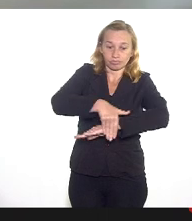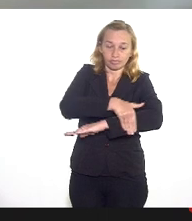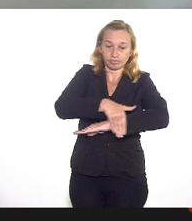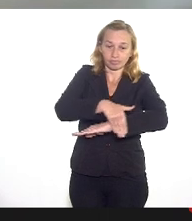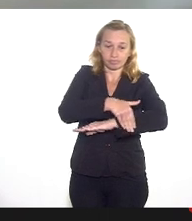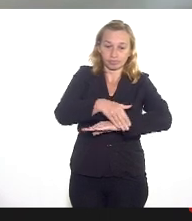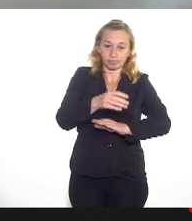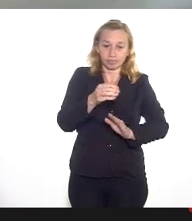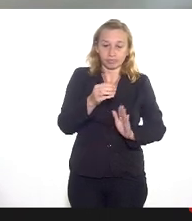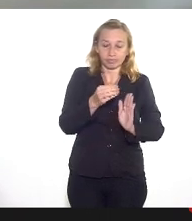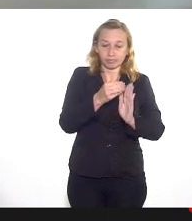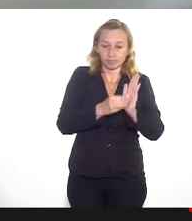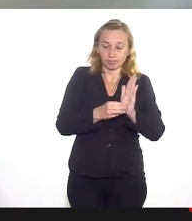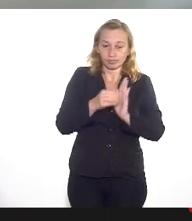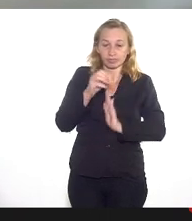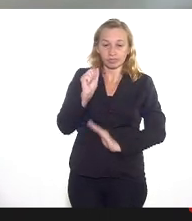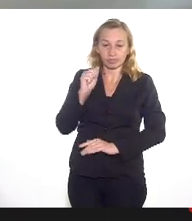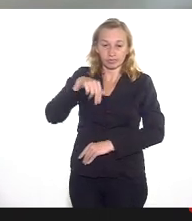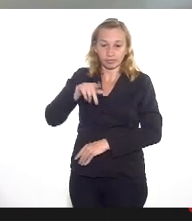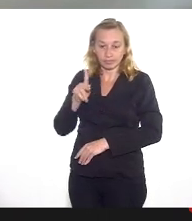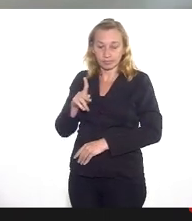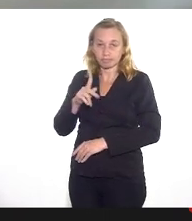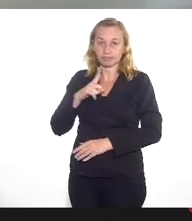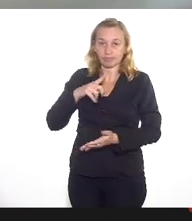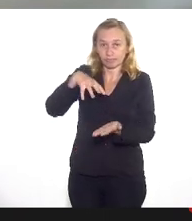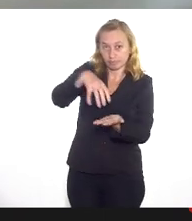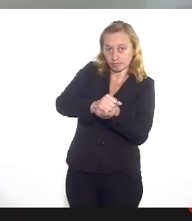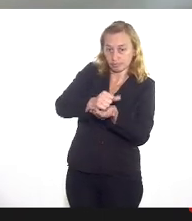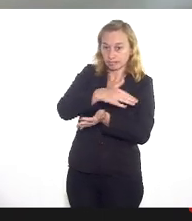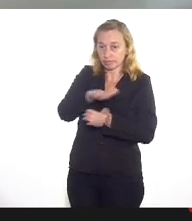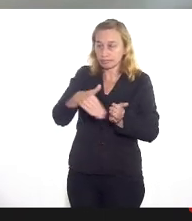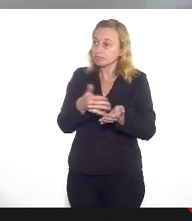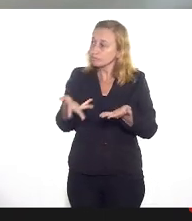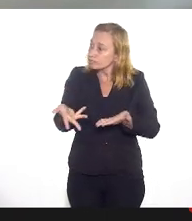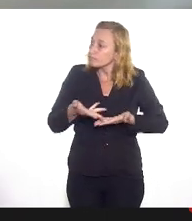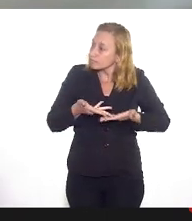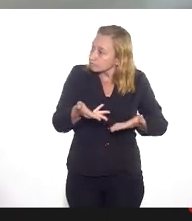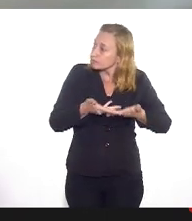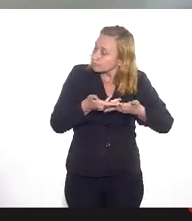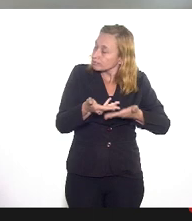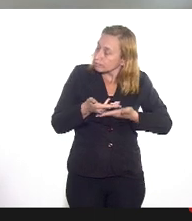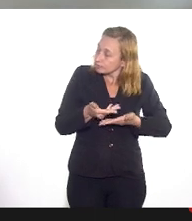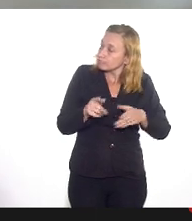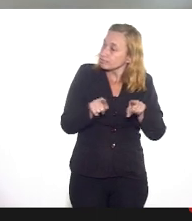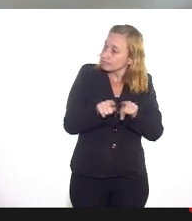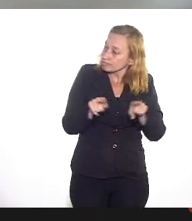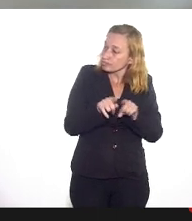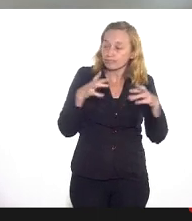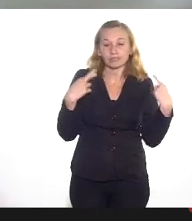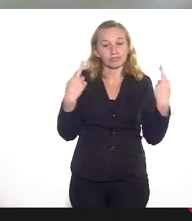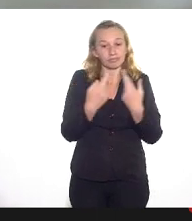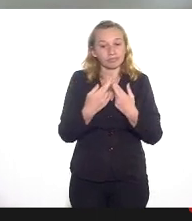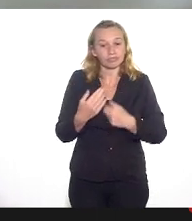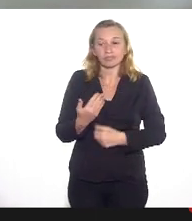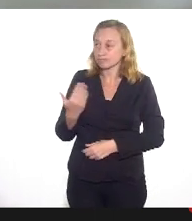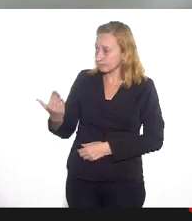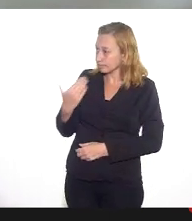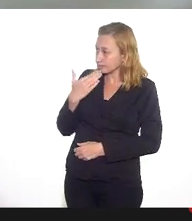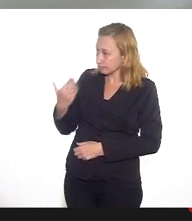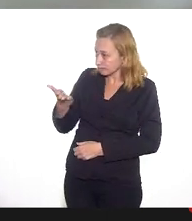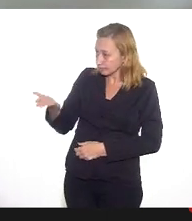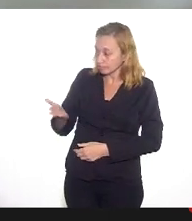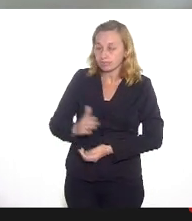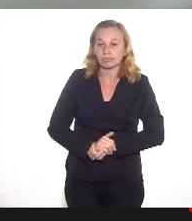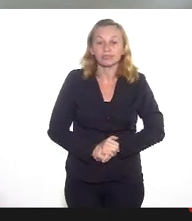ANP tem o cadastro delas todas. Né? Então, vamos convidar a Equinor e a Total, por favor. Eu